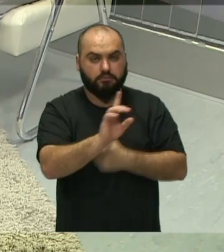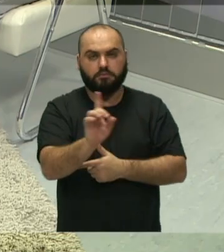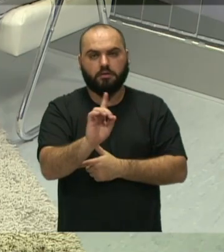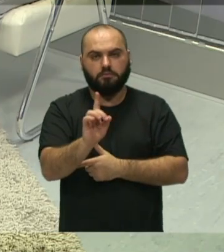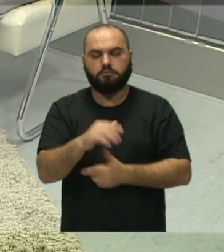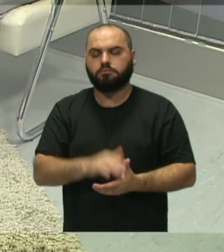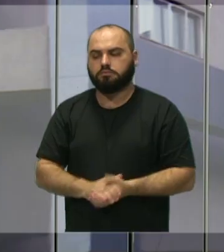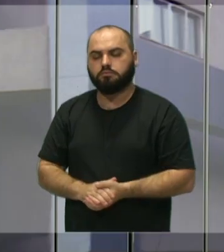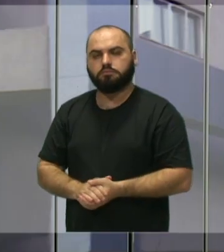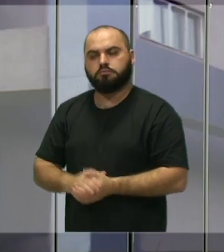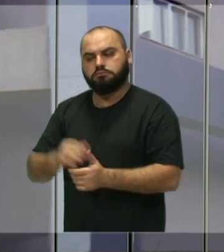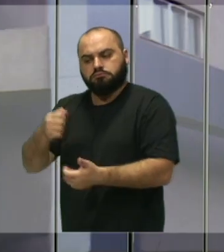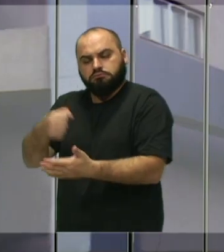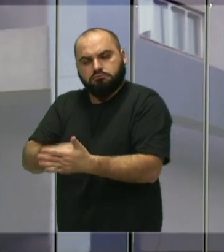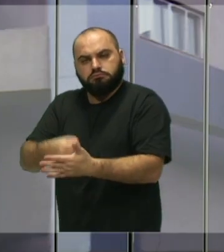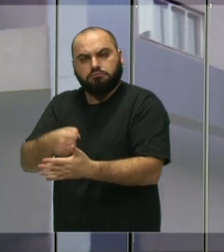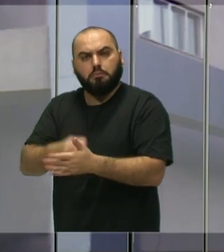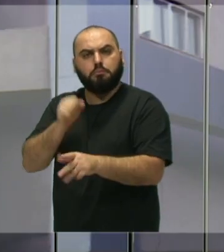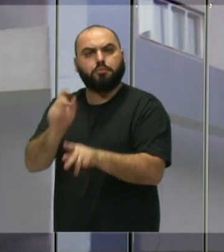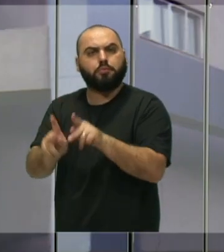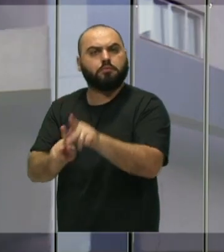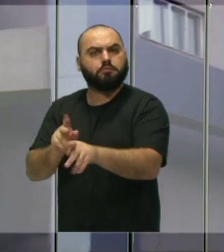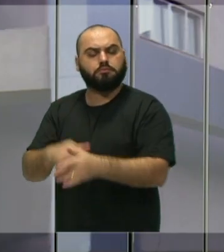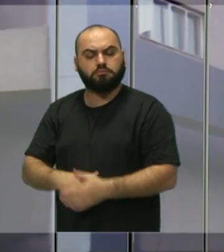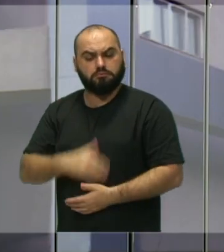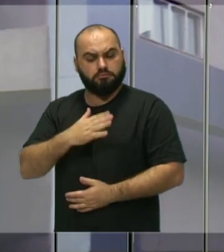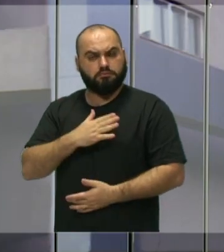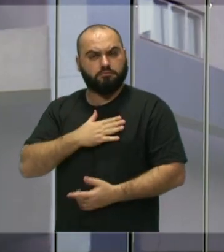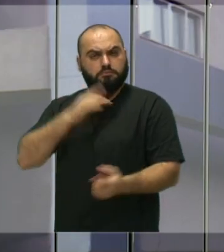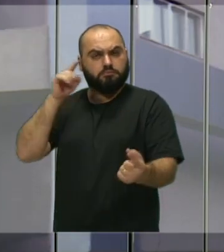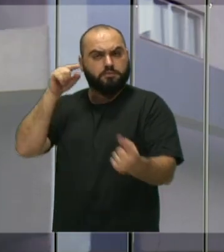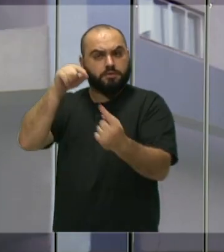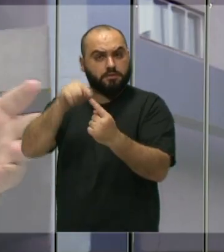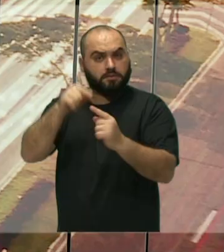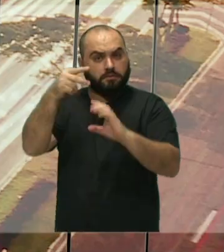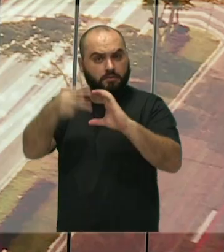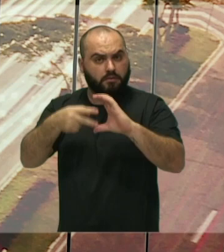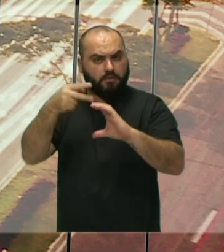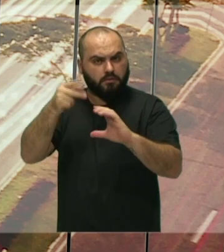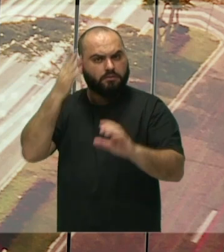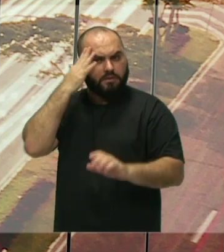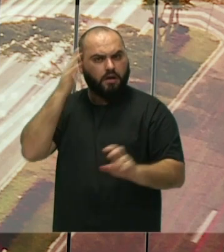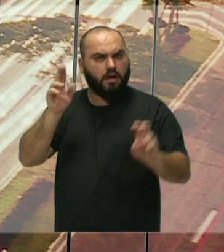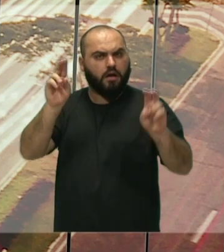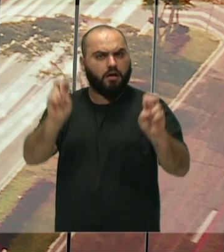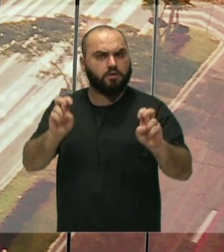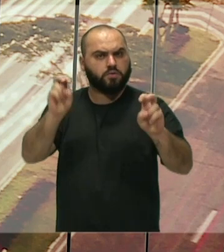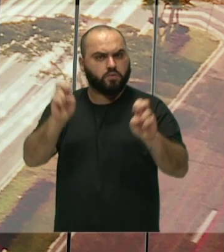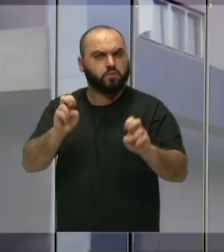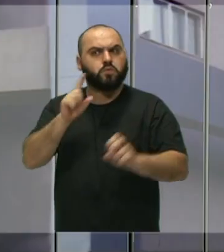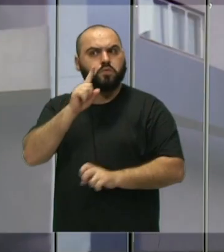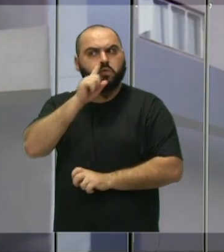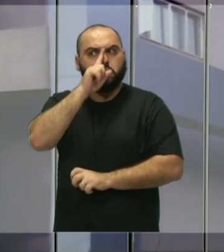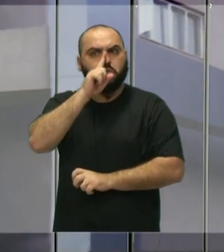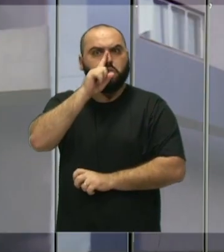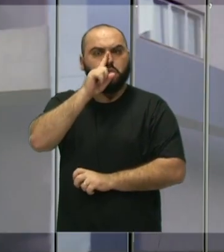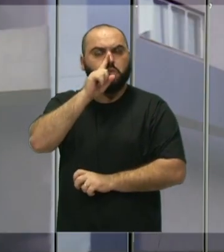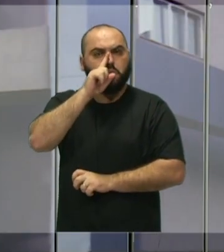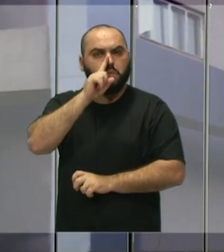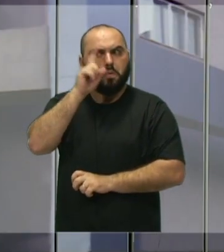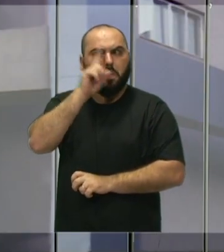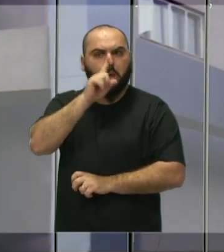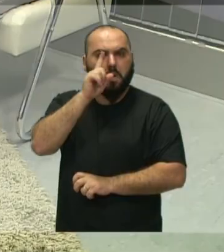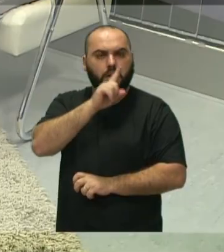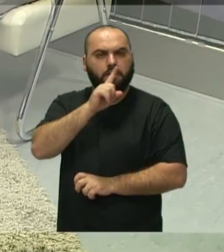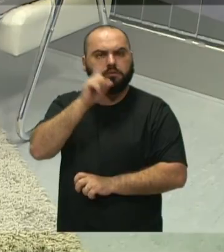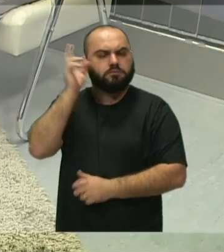população. Os nossos posicionamentos aqui na Câmara, em pautas muito polêmicas, desde o início do ano, mostram claramente